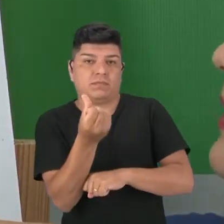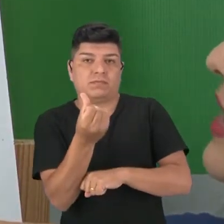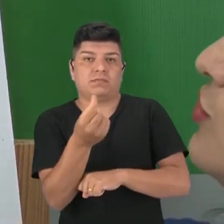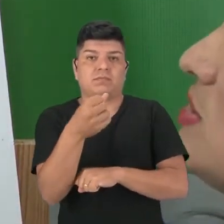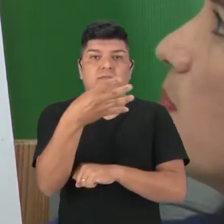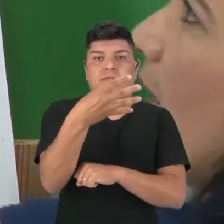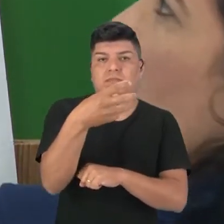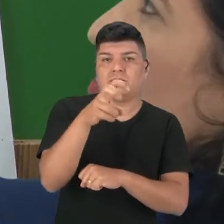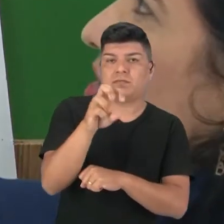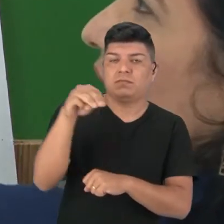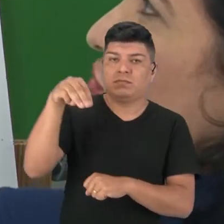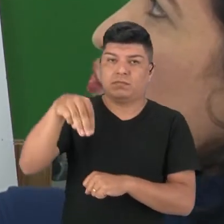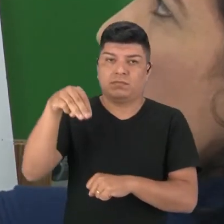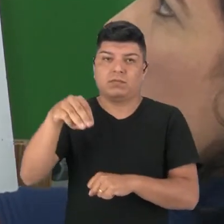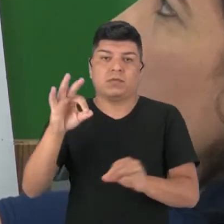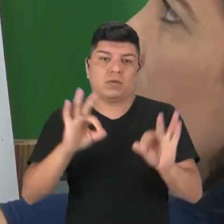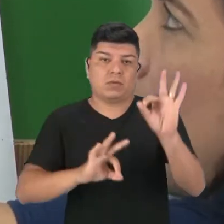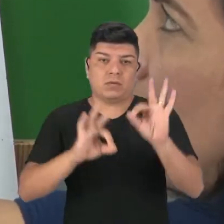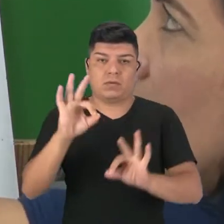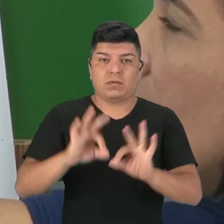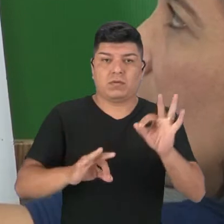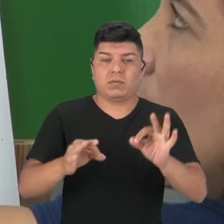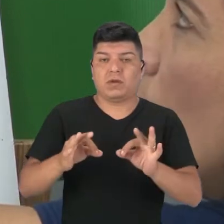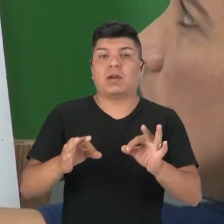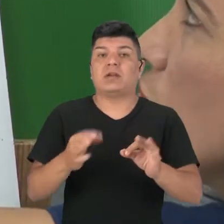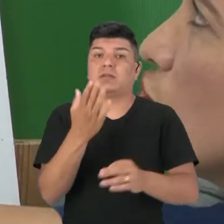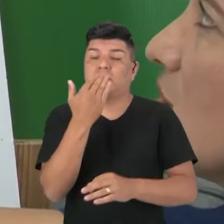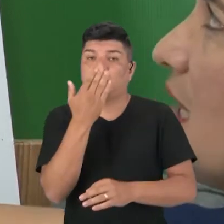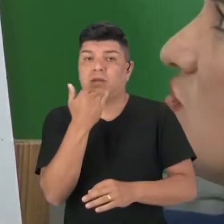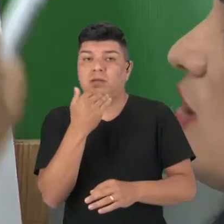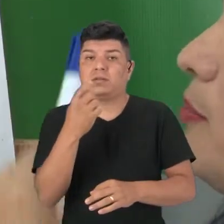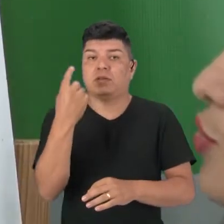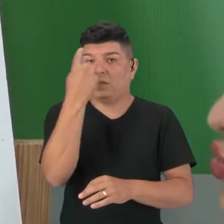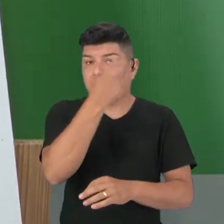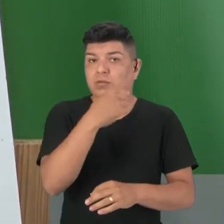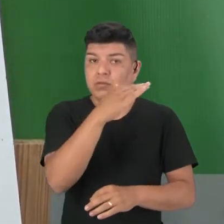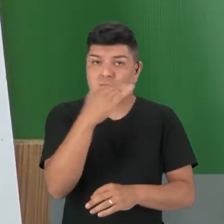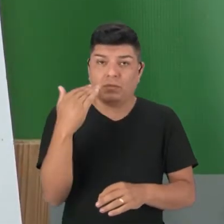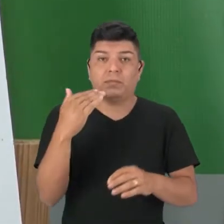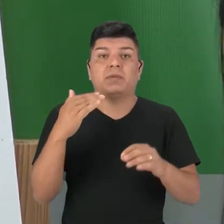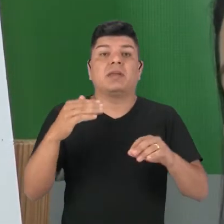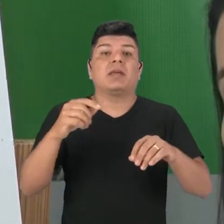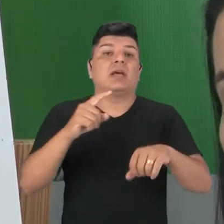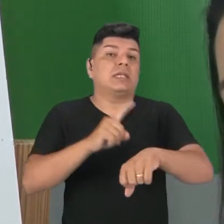do preparo dos pratos é de 1h30, que horas o jantar está pronto?